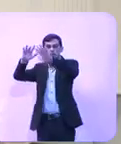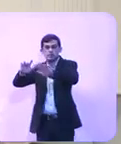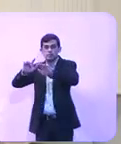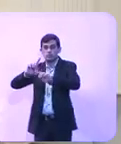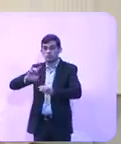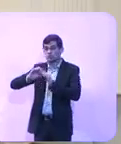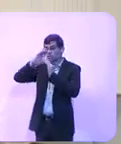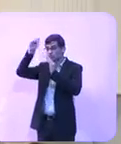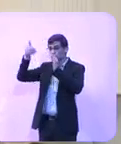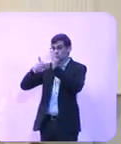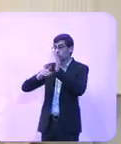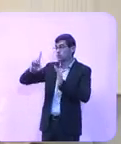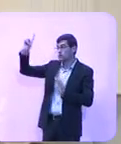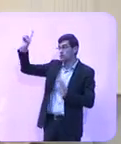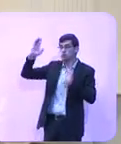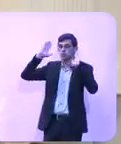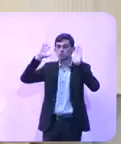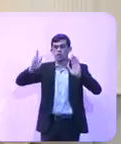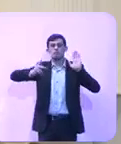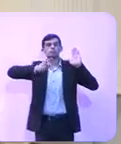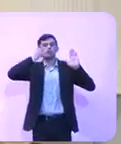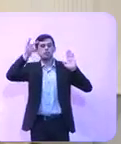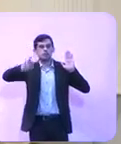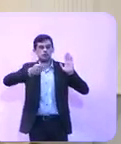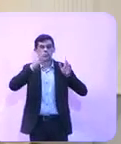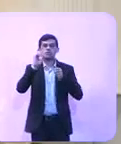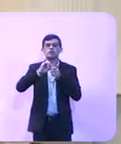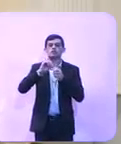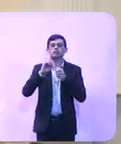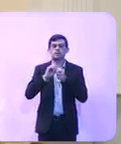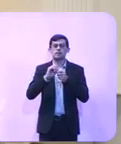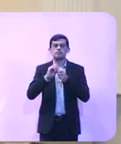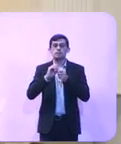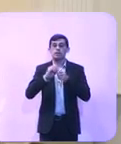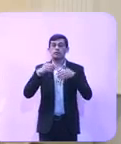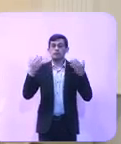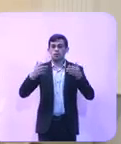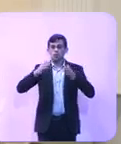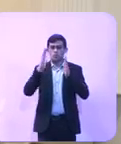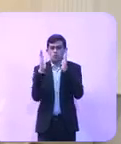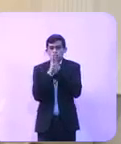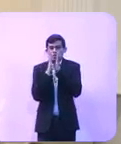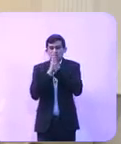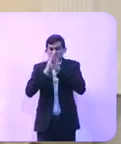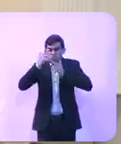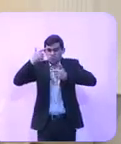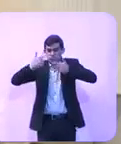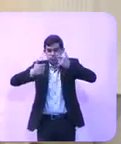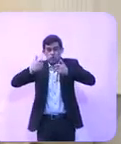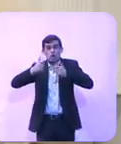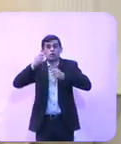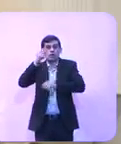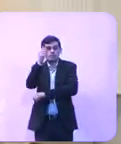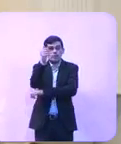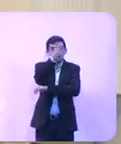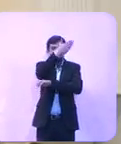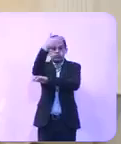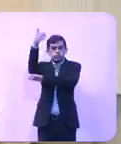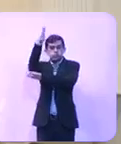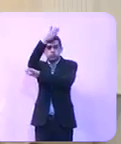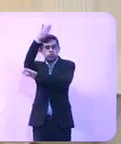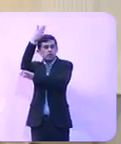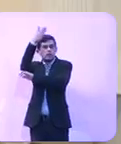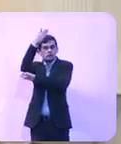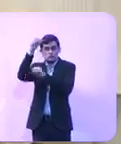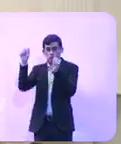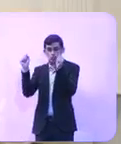já prometeu que faria. A oração de guerra, então, é o flamular da bandeira de Deus sobre o